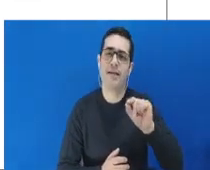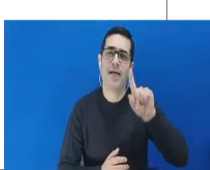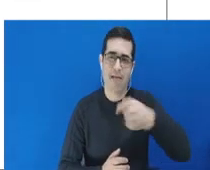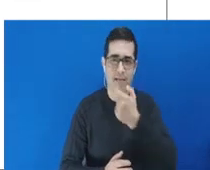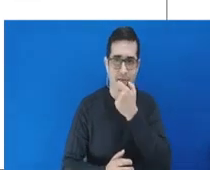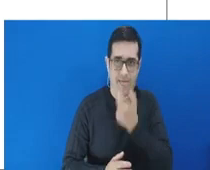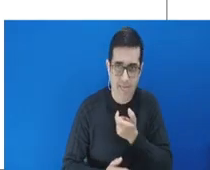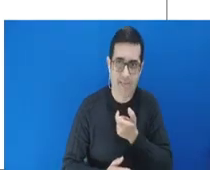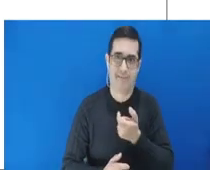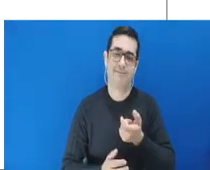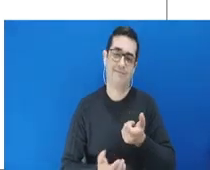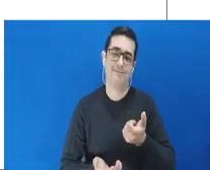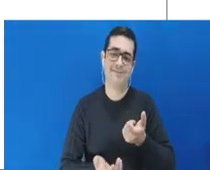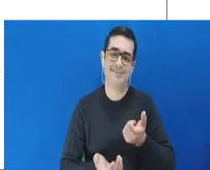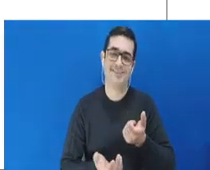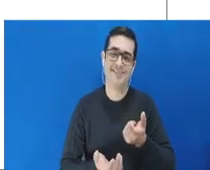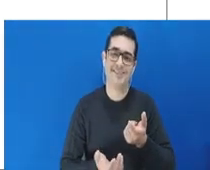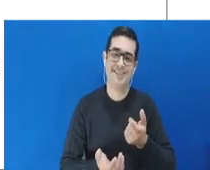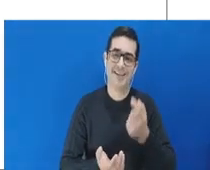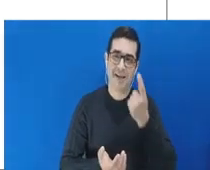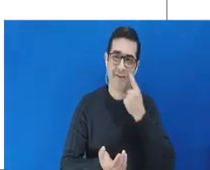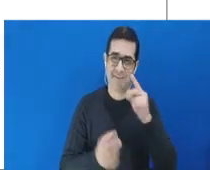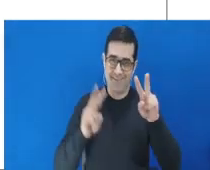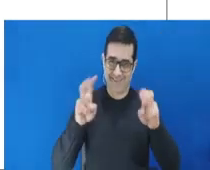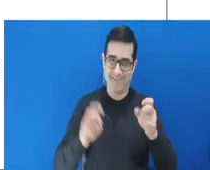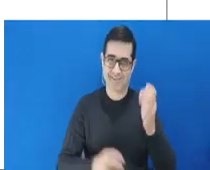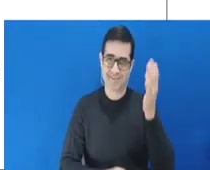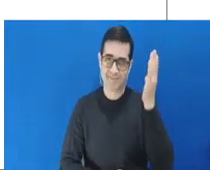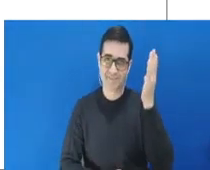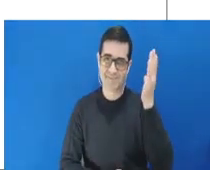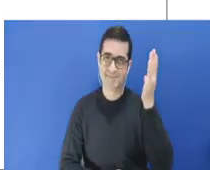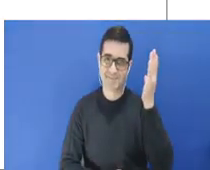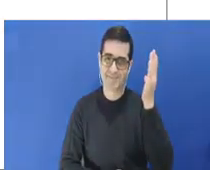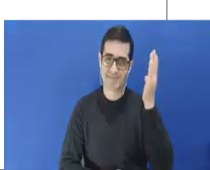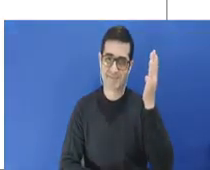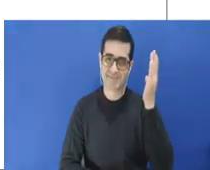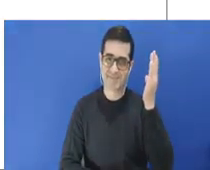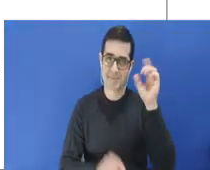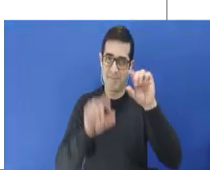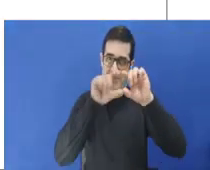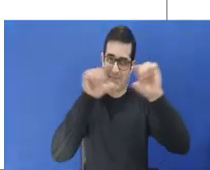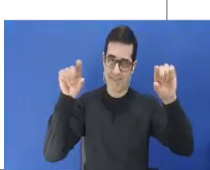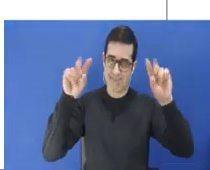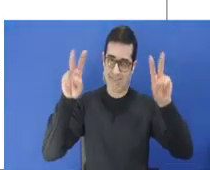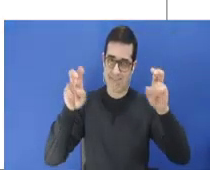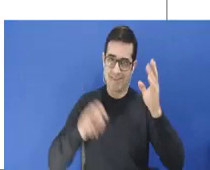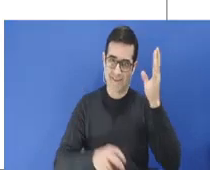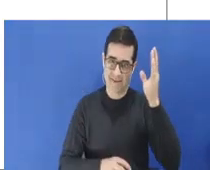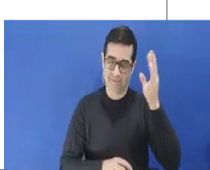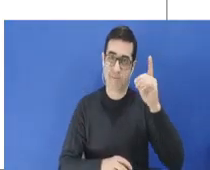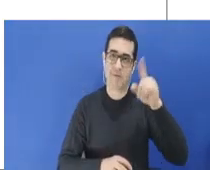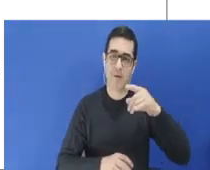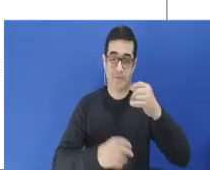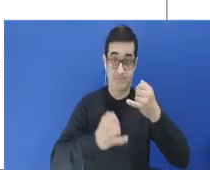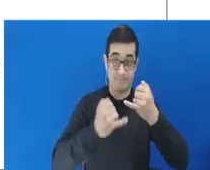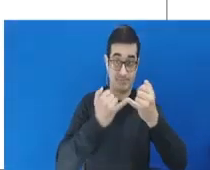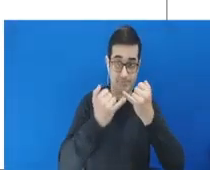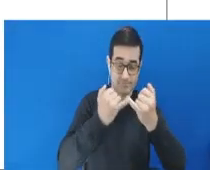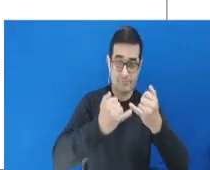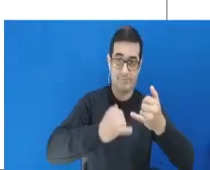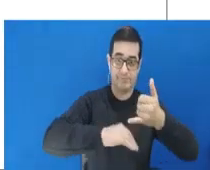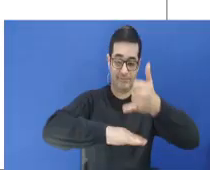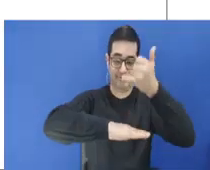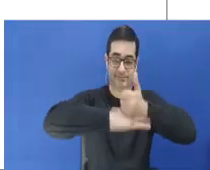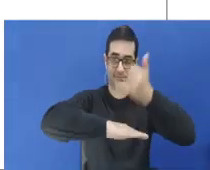efeito fotoelétrico? Então vamos imaginar aqui esse metal, né? Qualquer metal. O que é uma característica dos metais? Ter